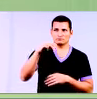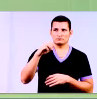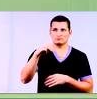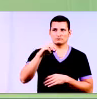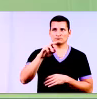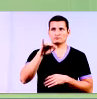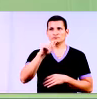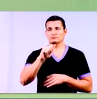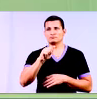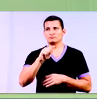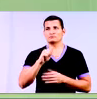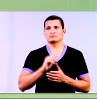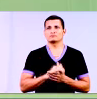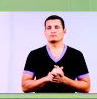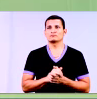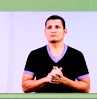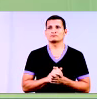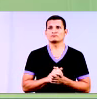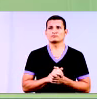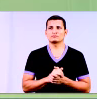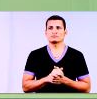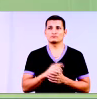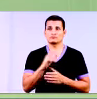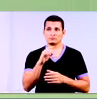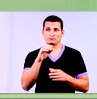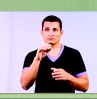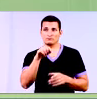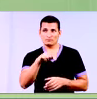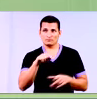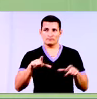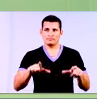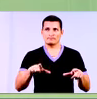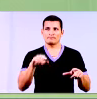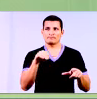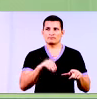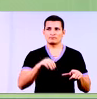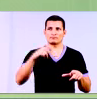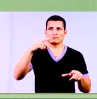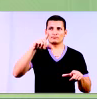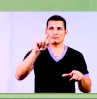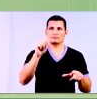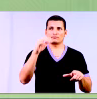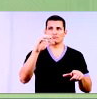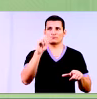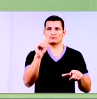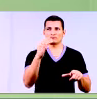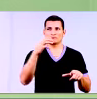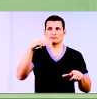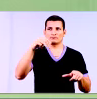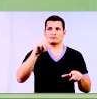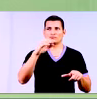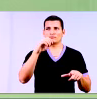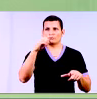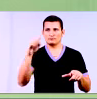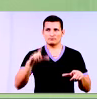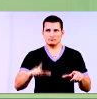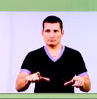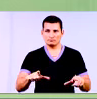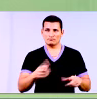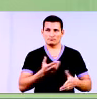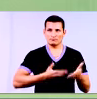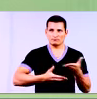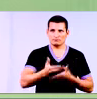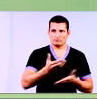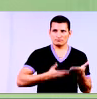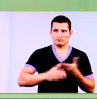aqui? O controlador de memória fica na placa-mãe, gente. Que é o que para interagir o processador com a memória RAM